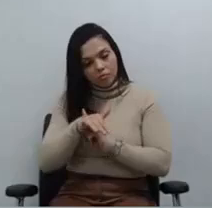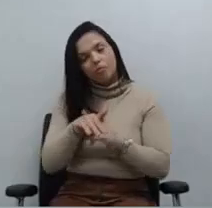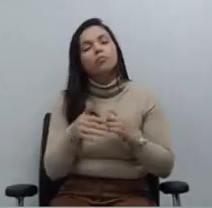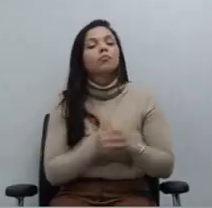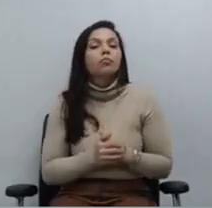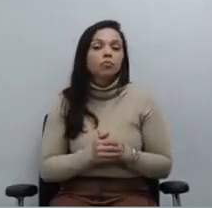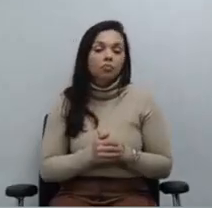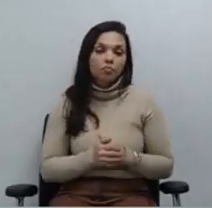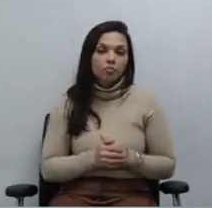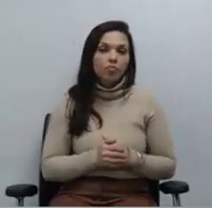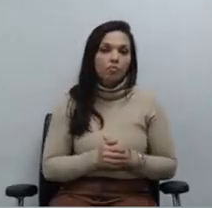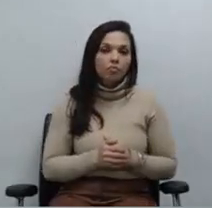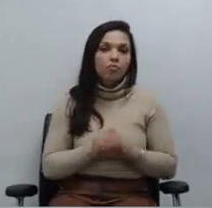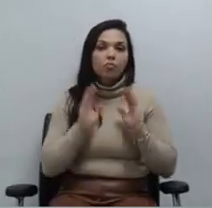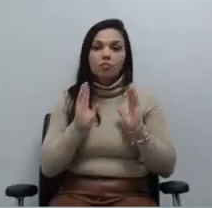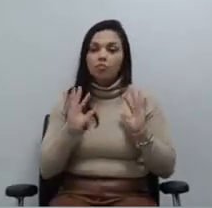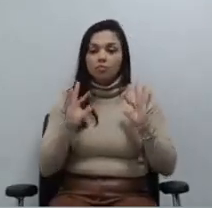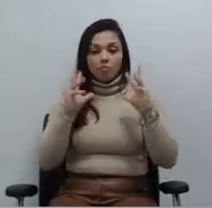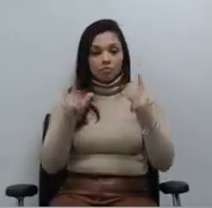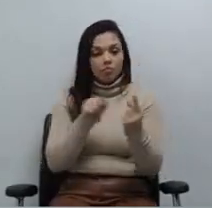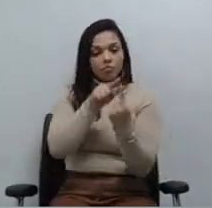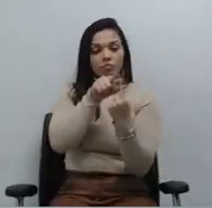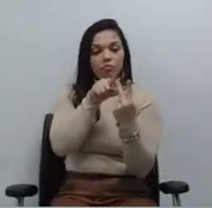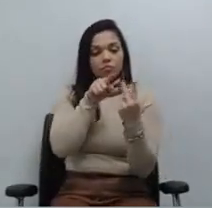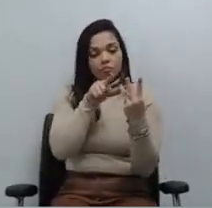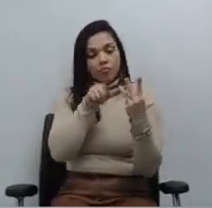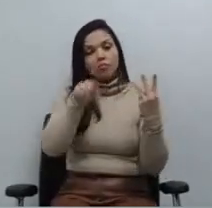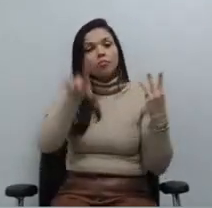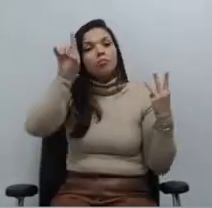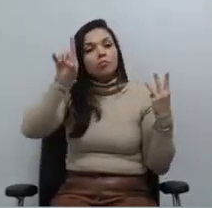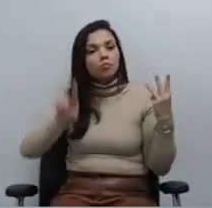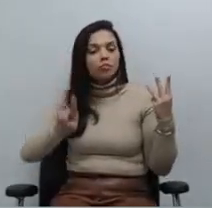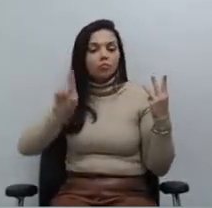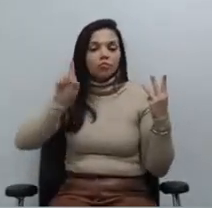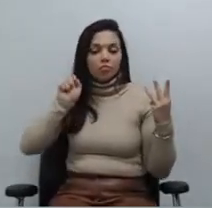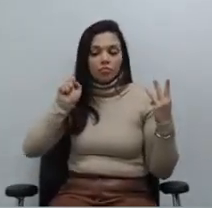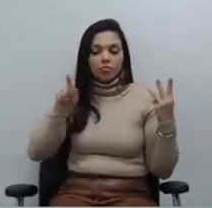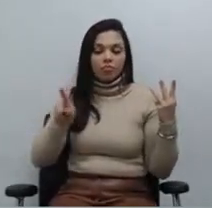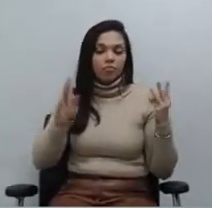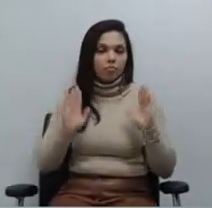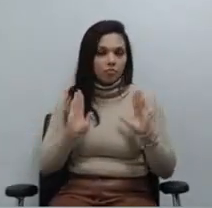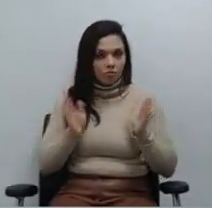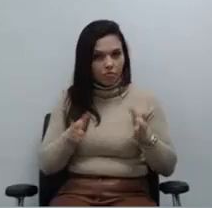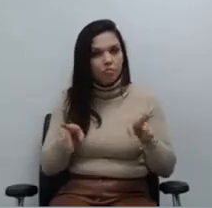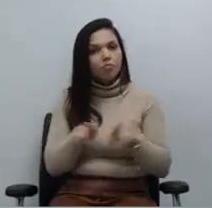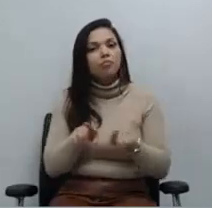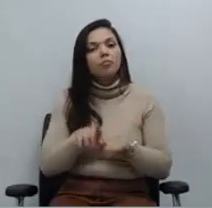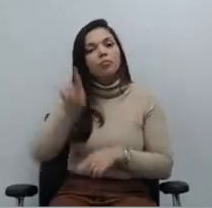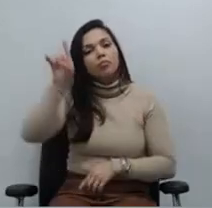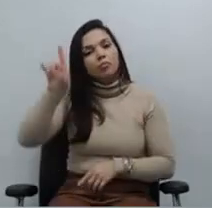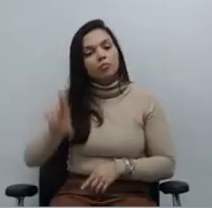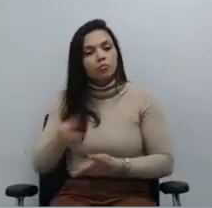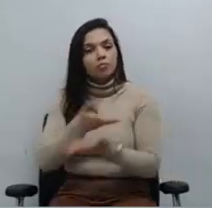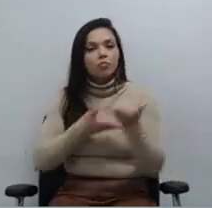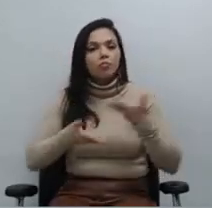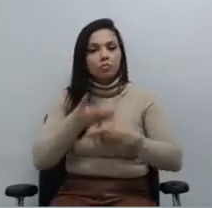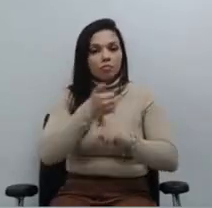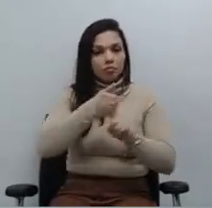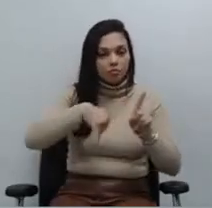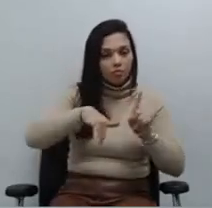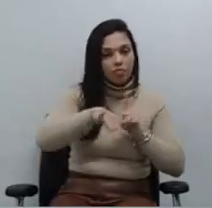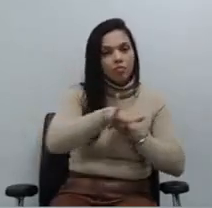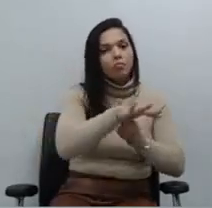Ganage, diretora de aposentadas e aposentados, Maria Dolores, Silvana Jota, o diretor e a diretora de articulação social, Mário Moreira e